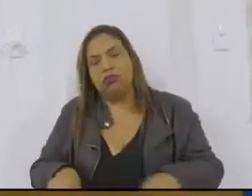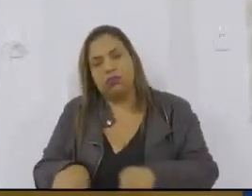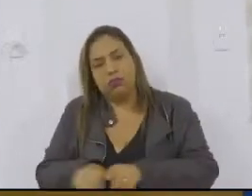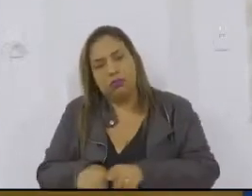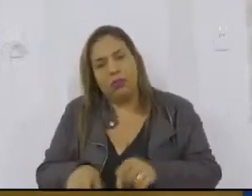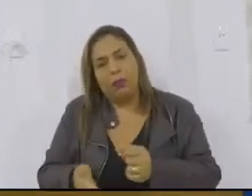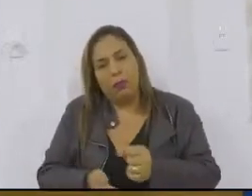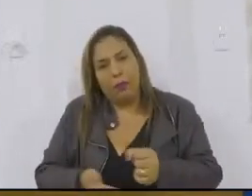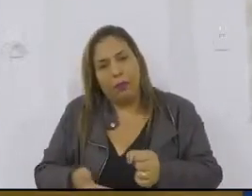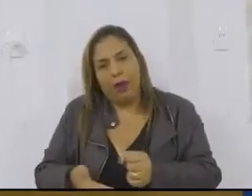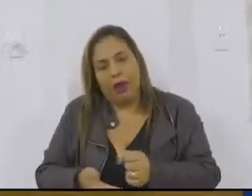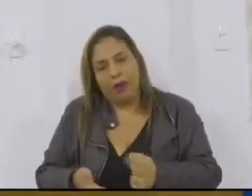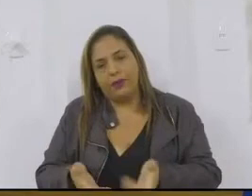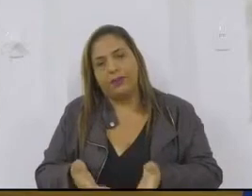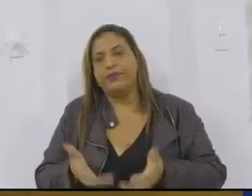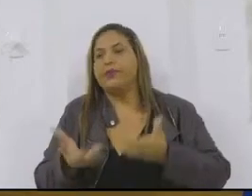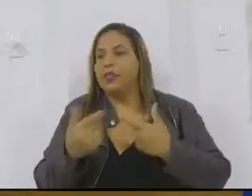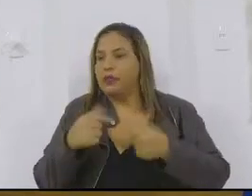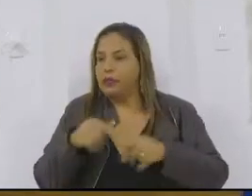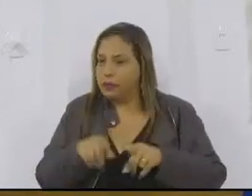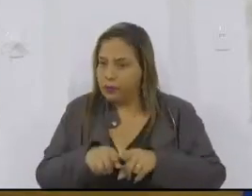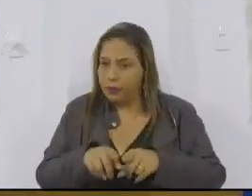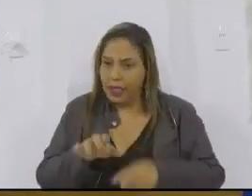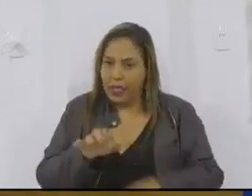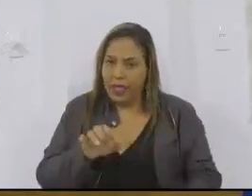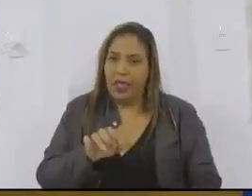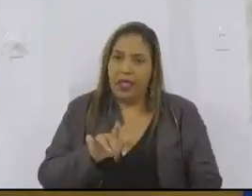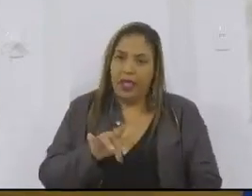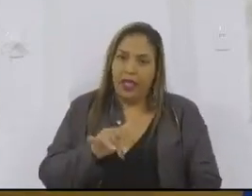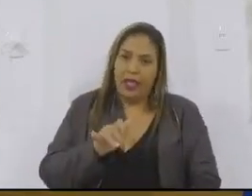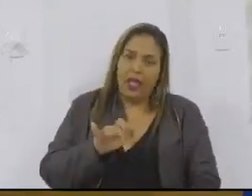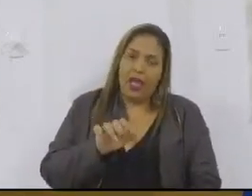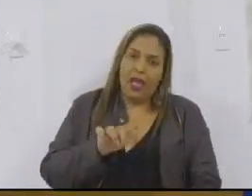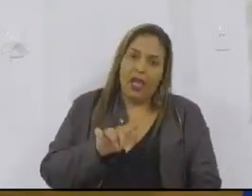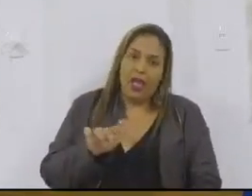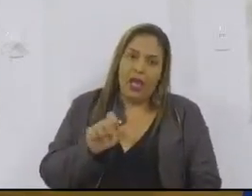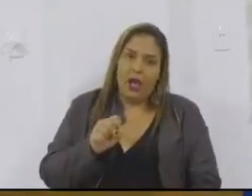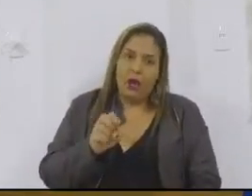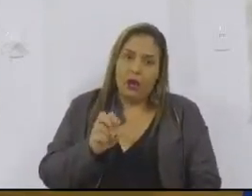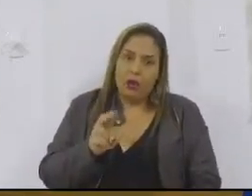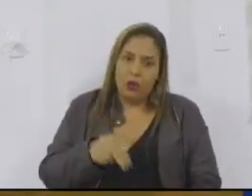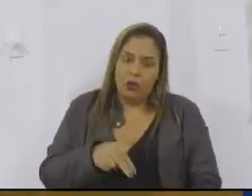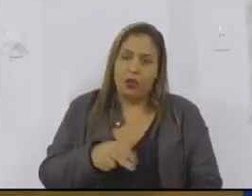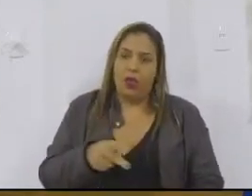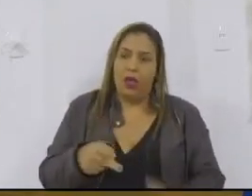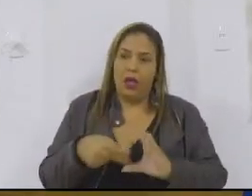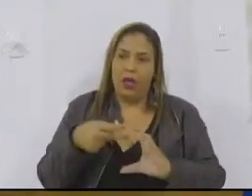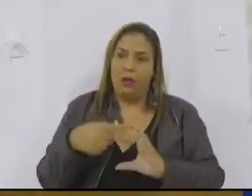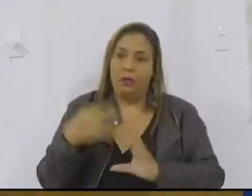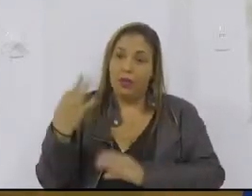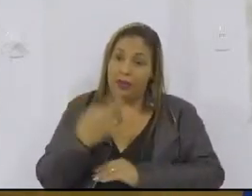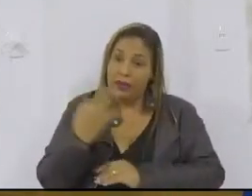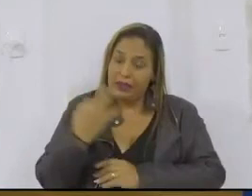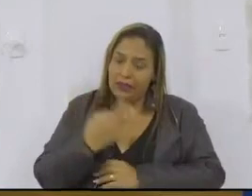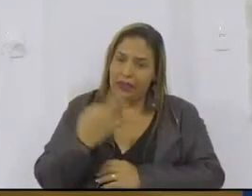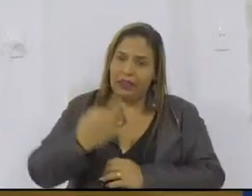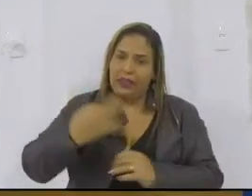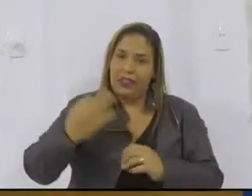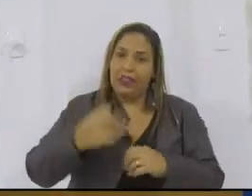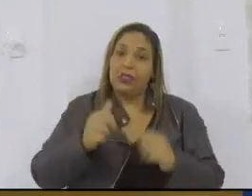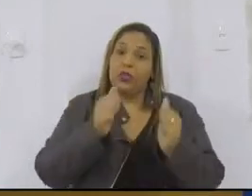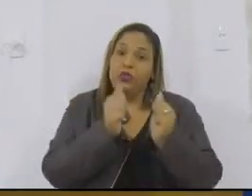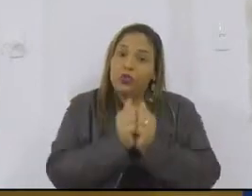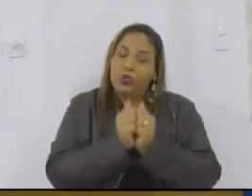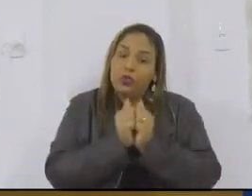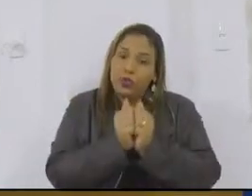população. Então, quero também agradecer ao Elielson e dizer que a Câmara com certeza estará envolvida na